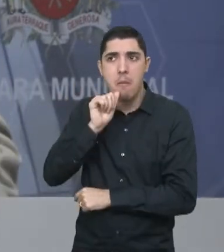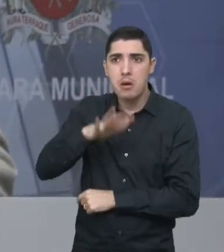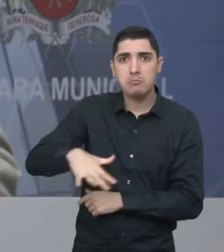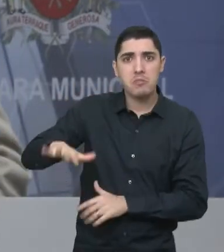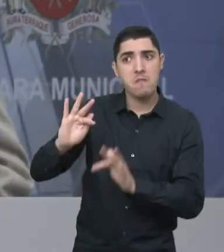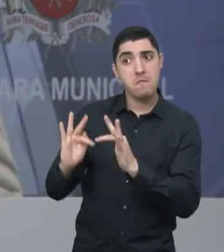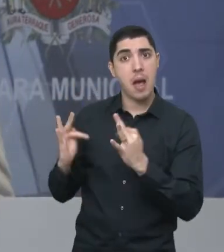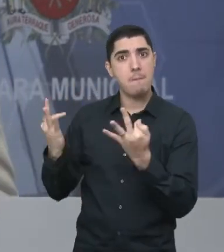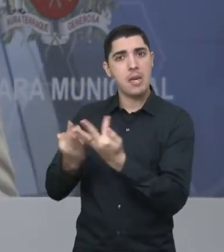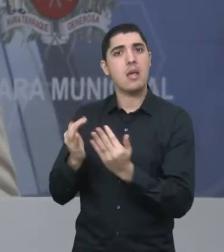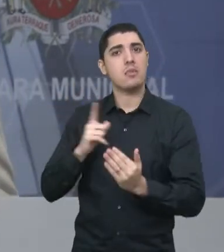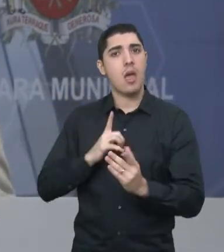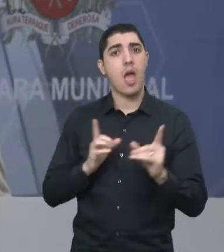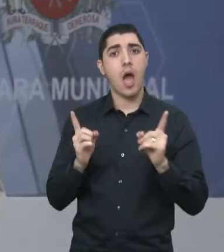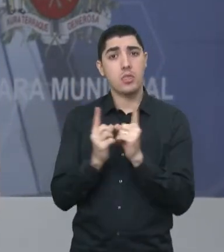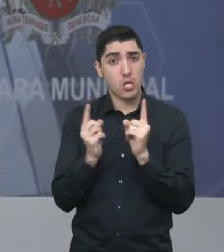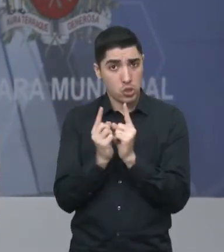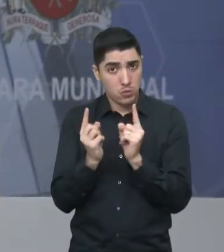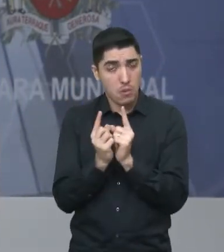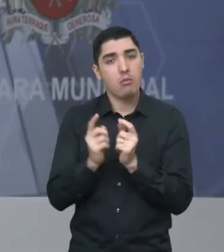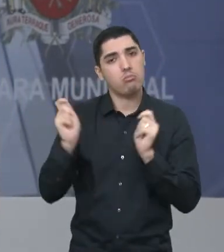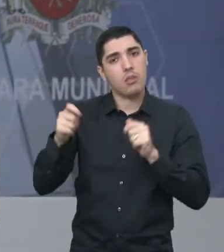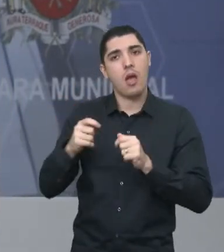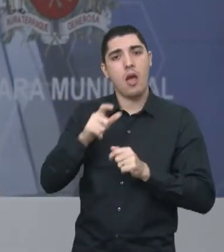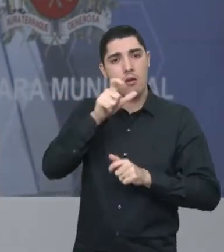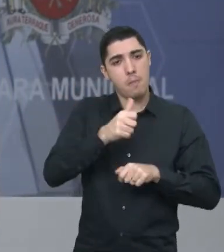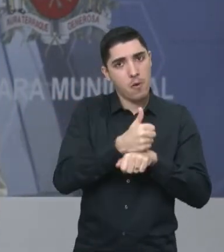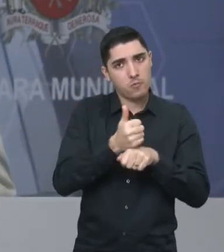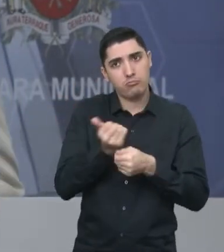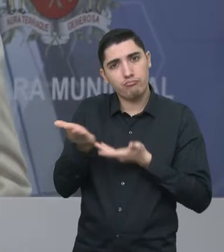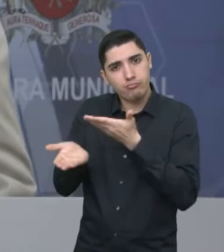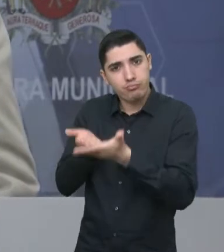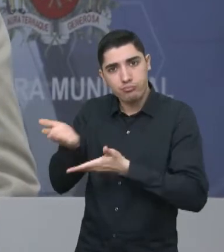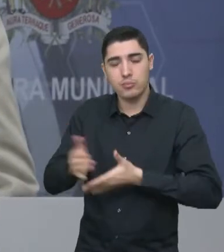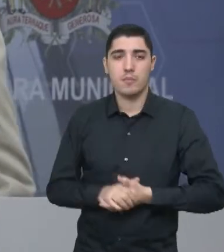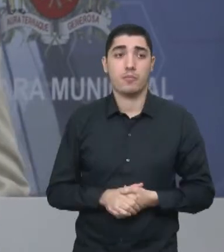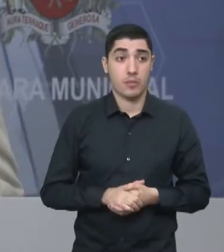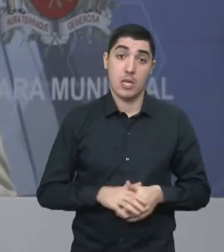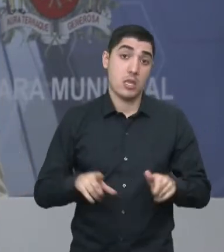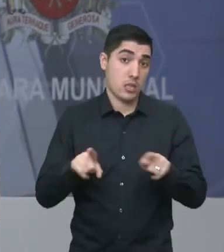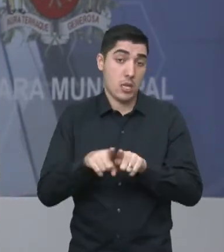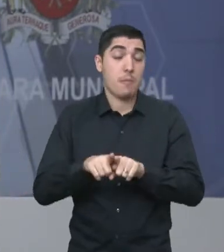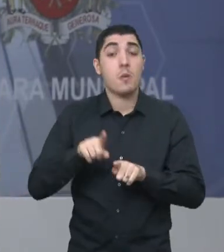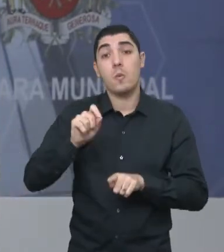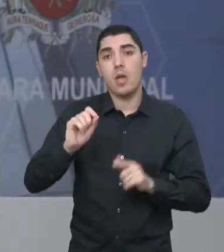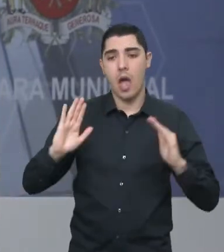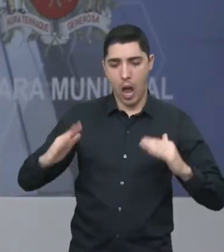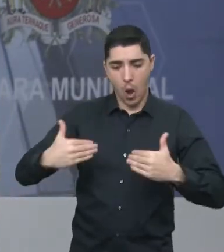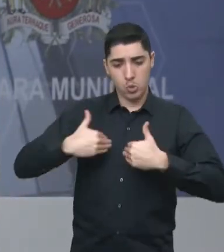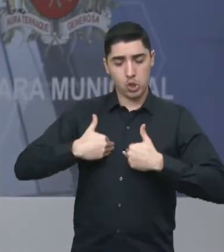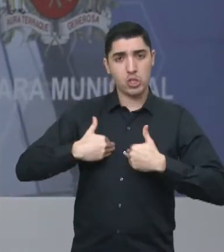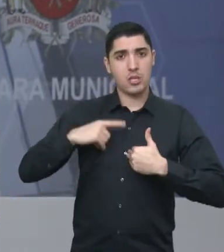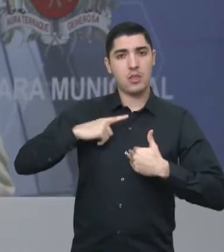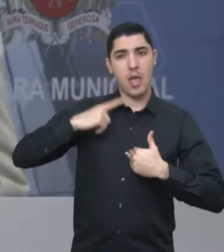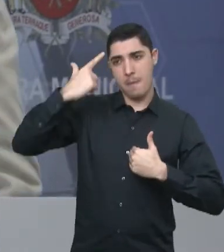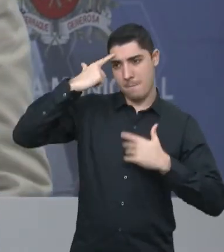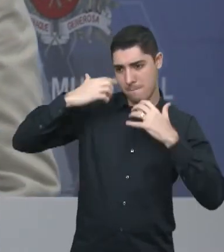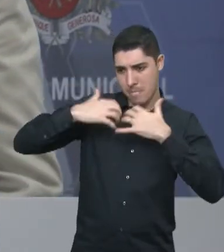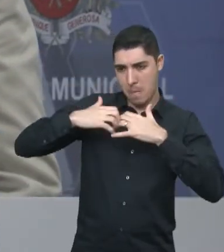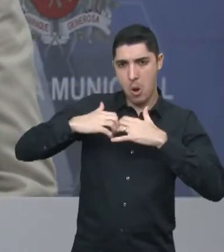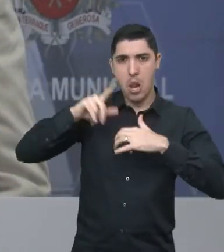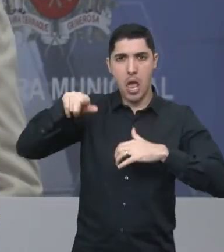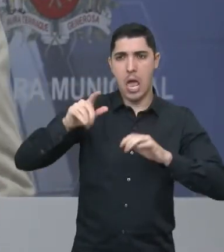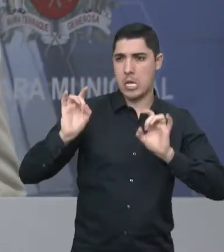tendo essa assistência. Também ele falou que os autistas têm memória de gênio. E ali